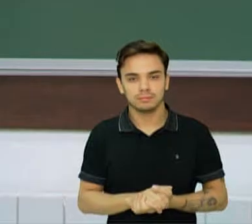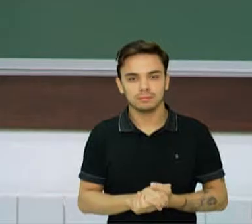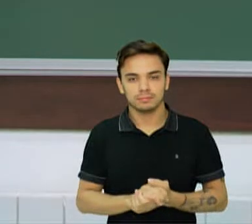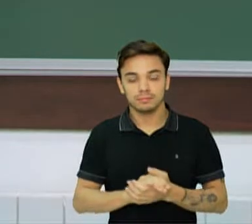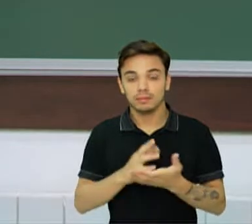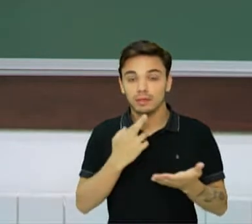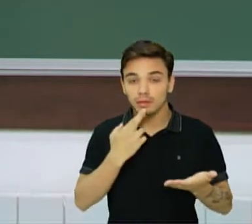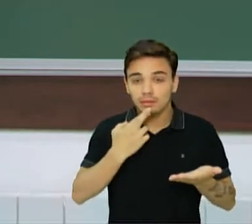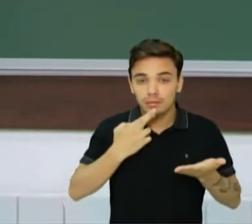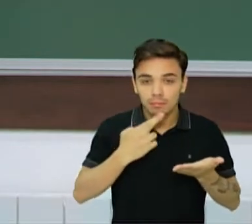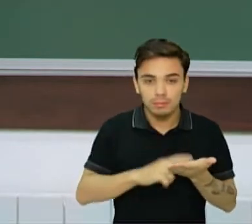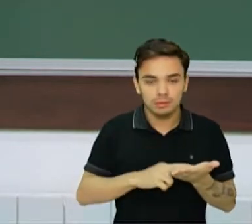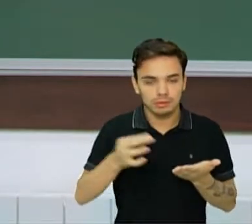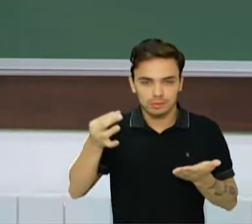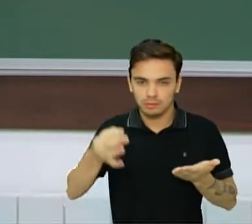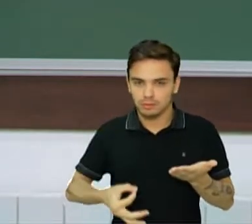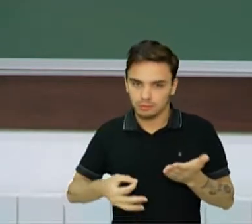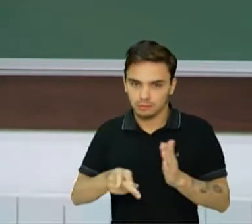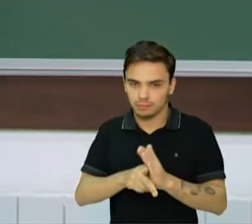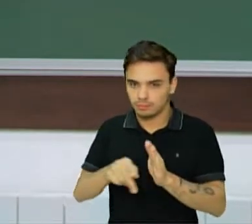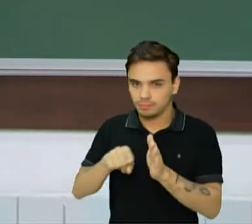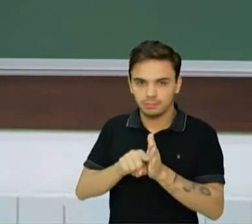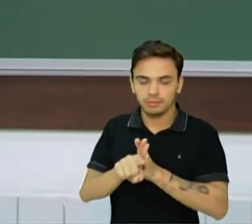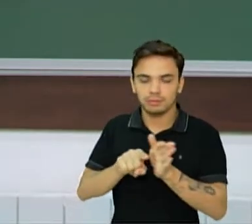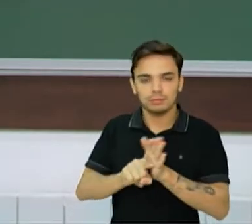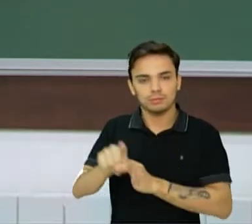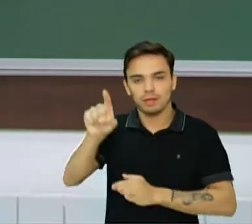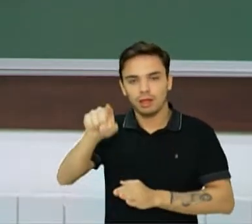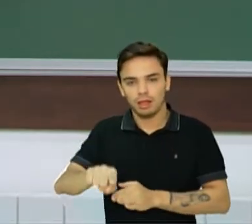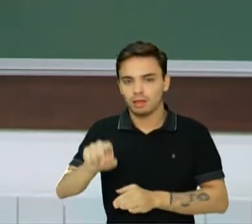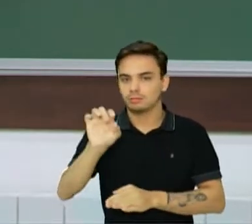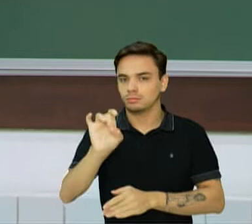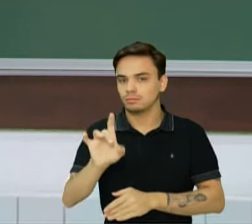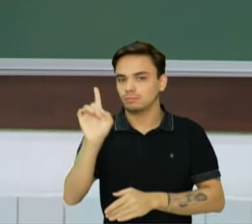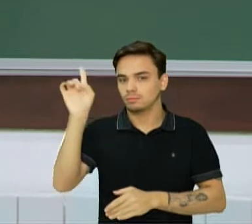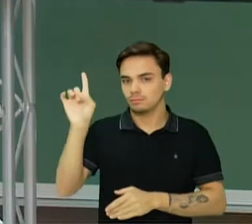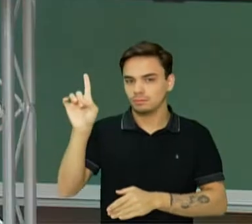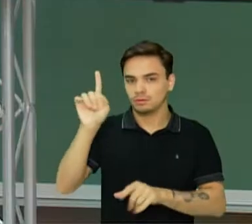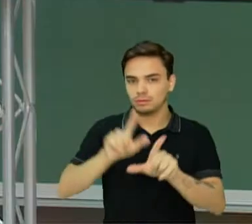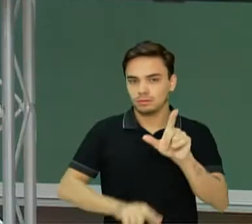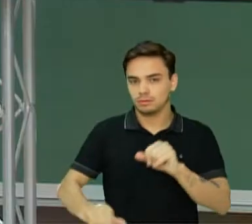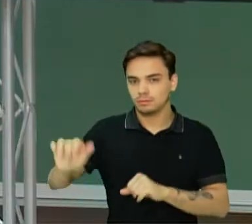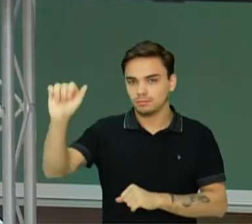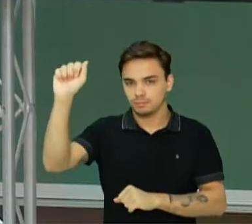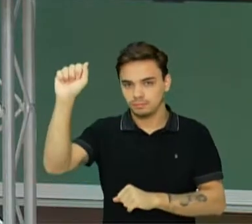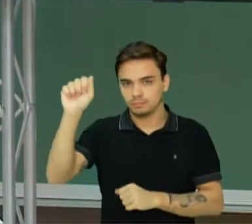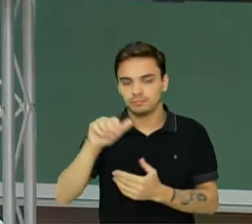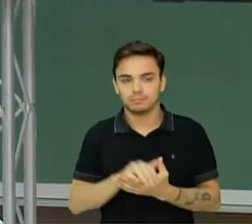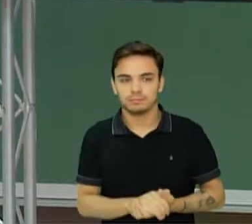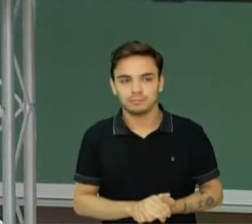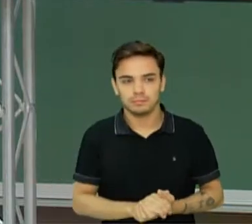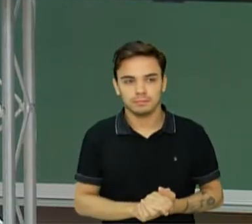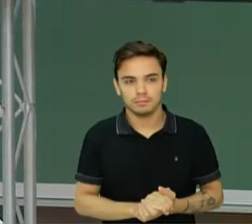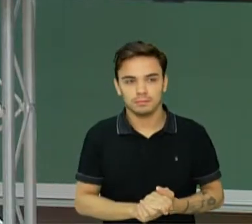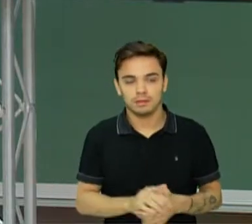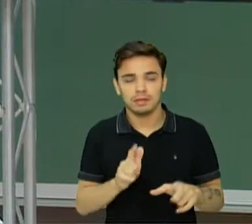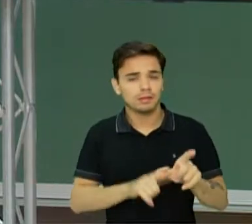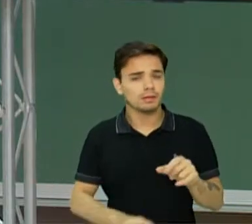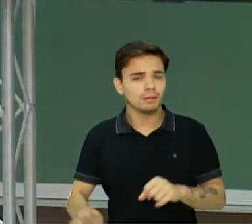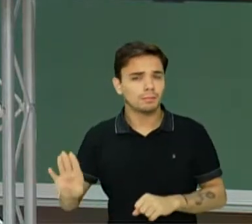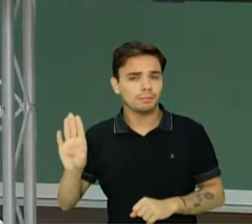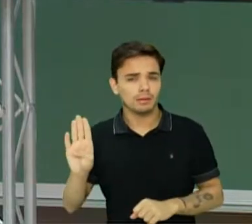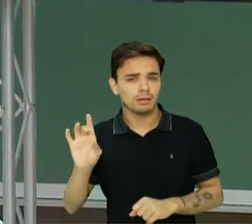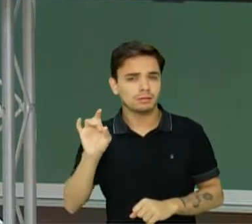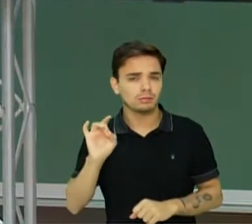A resposta correta para essa pergunta seria justamente a letra A. A letra B seria